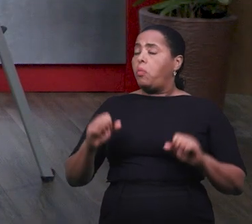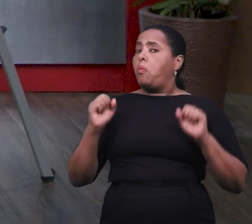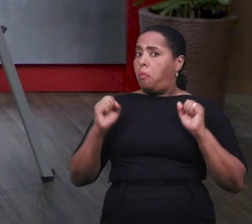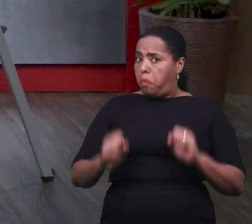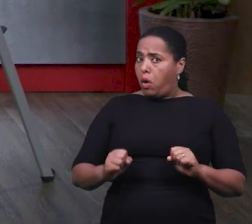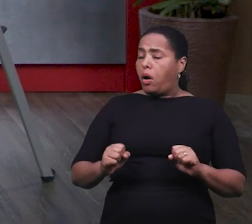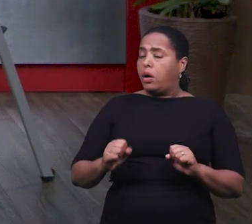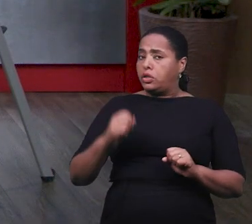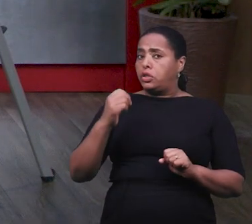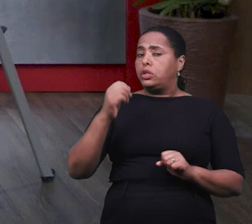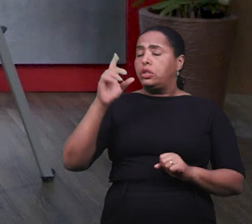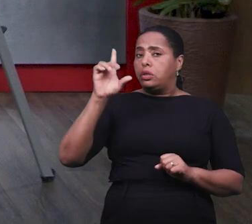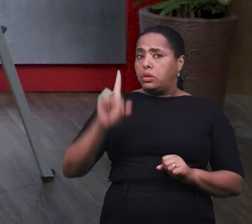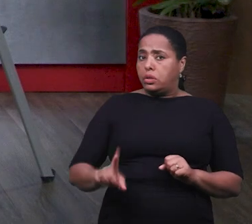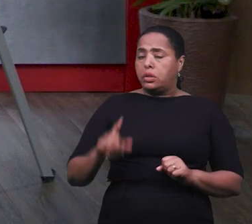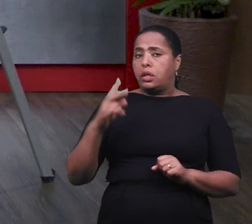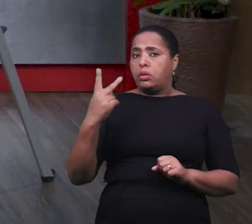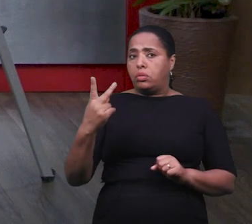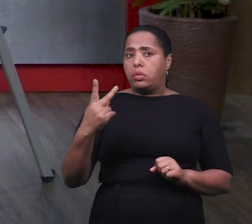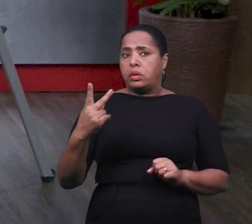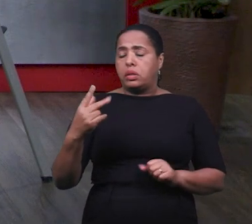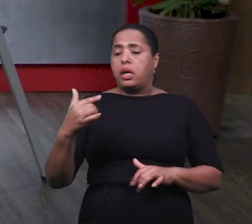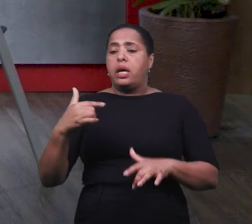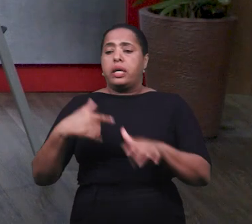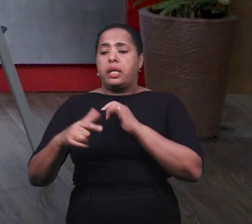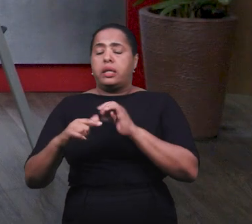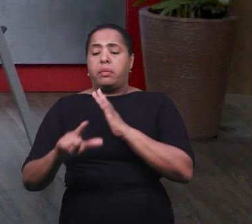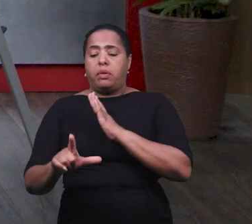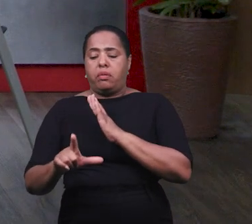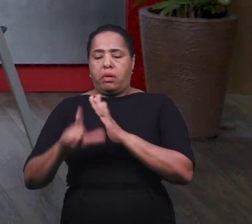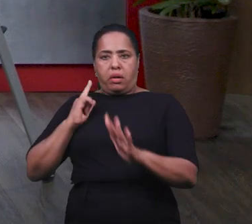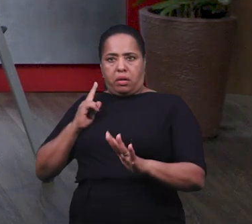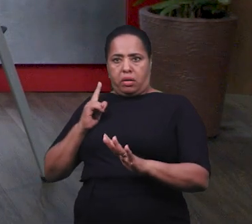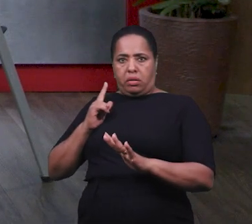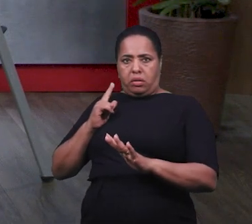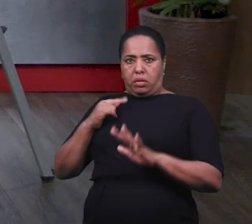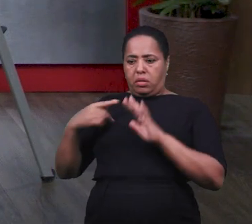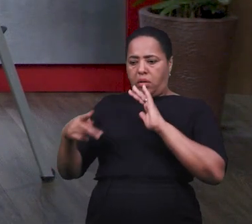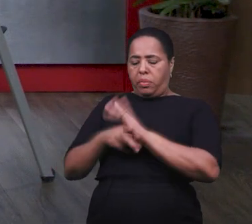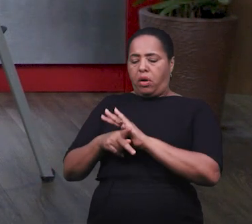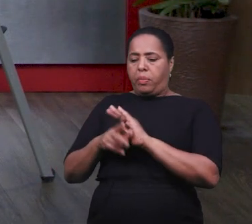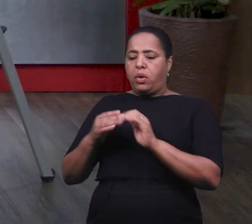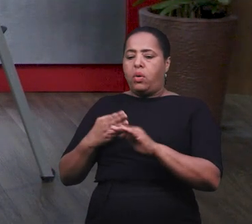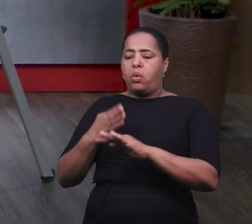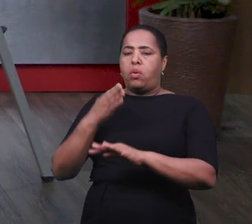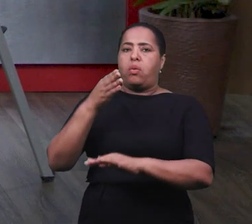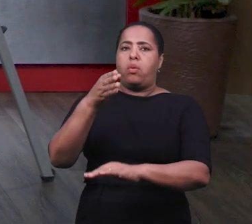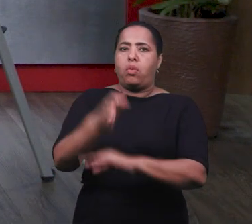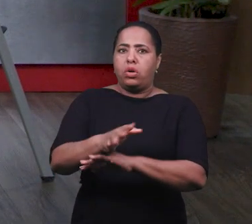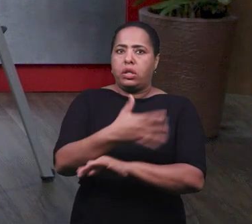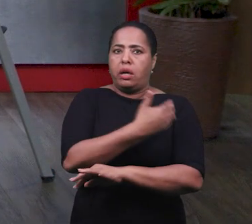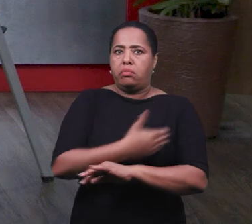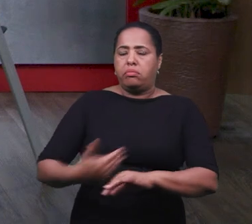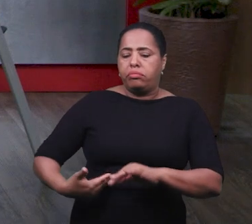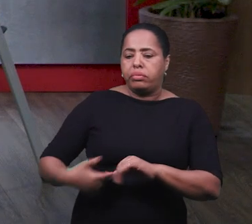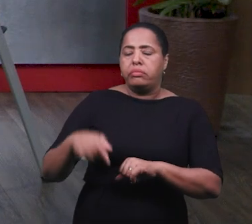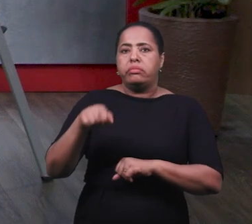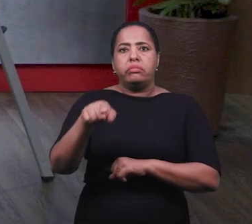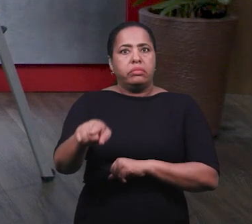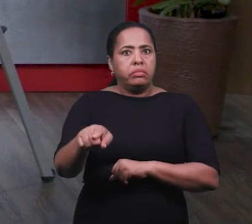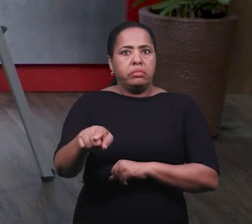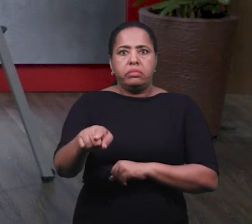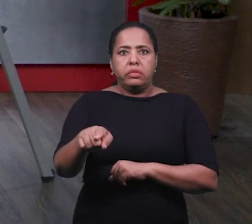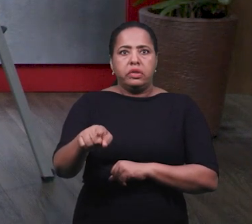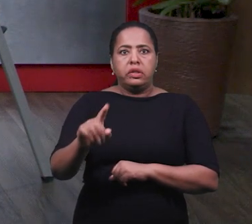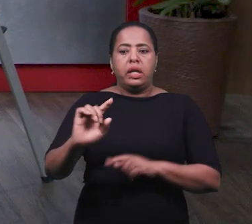concomitante, entende? Ele trabalhou antes no regime próprio e quando ele estava como servidor, estava exclusivamente como servidor. E